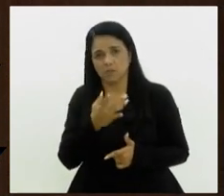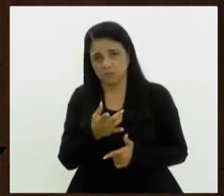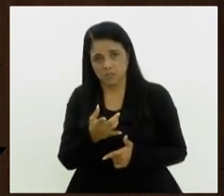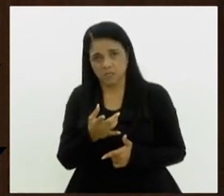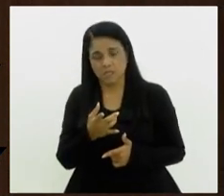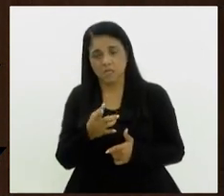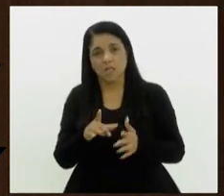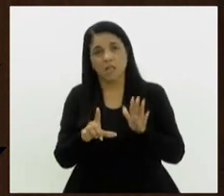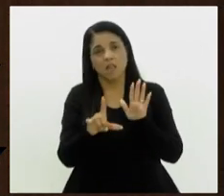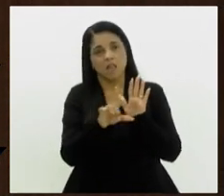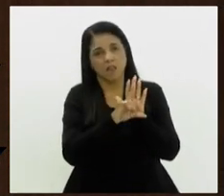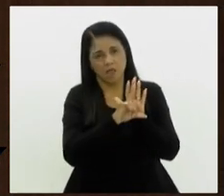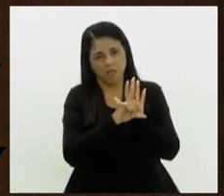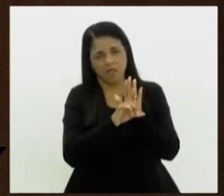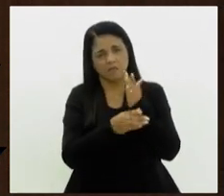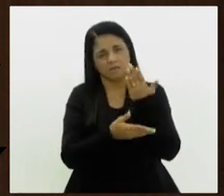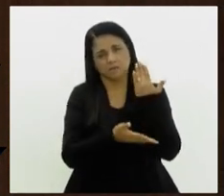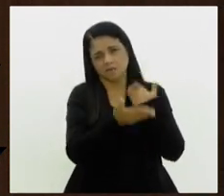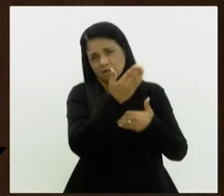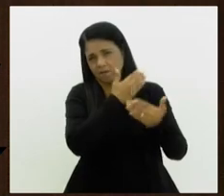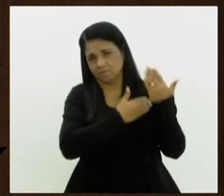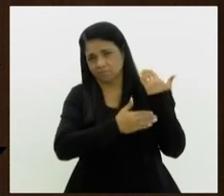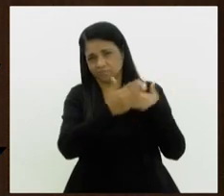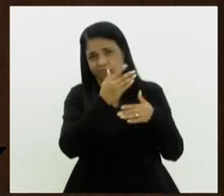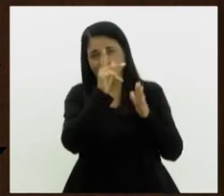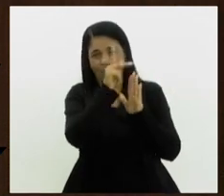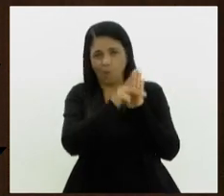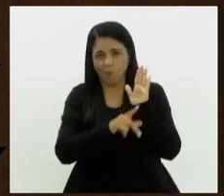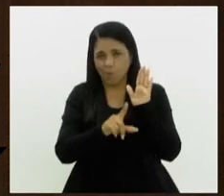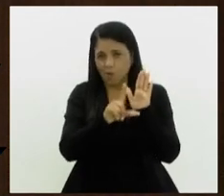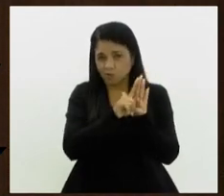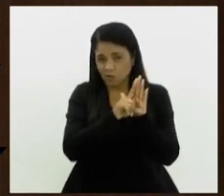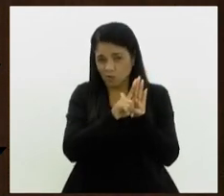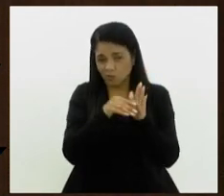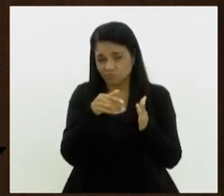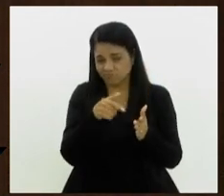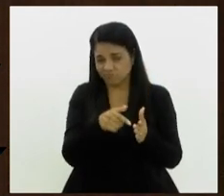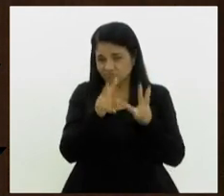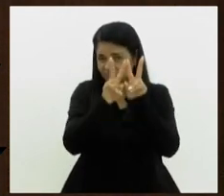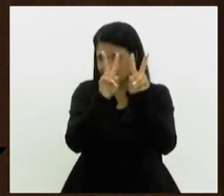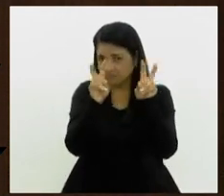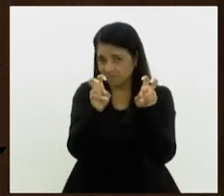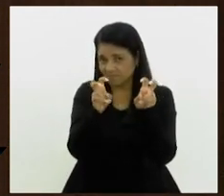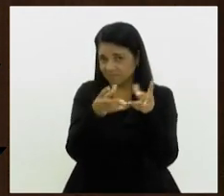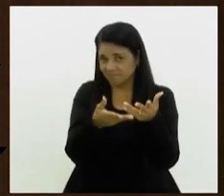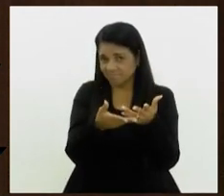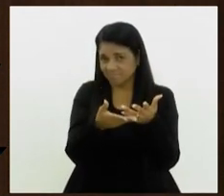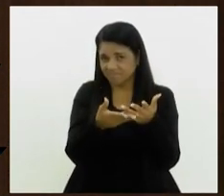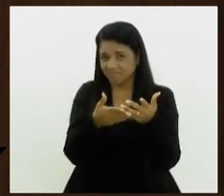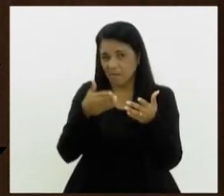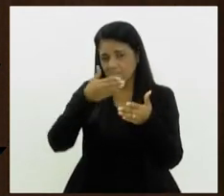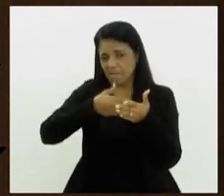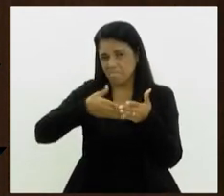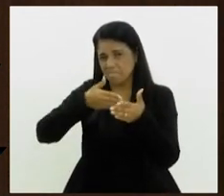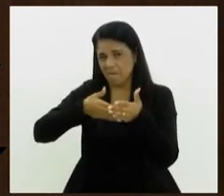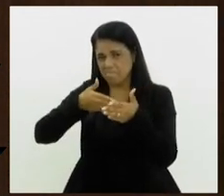algumas legislaturas anteriores onde um projeto de lei desse seria